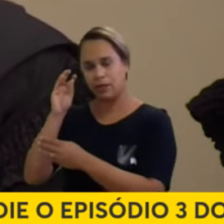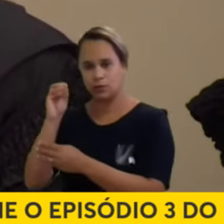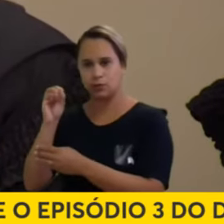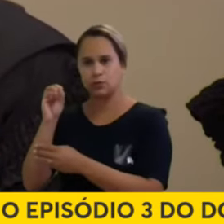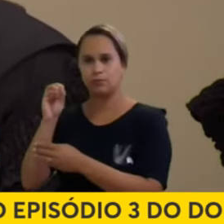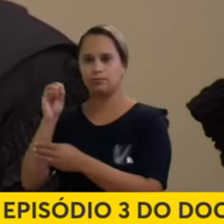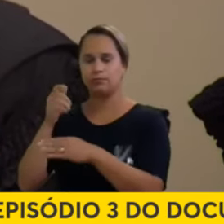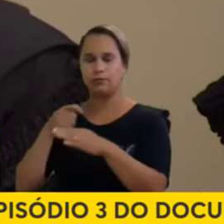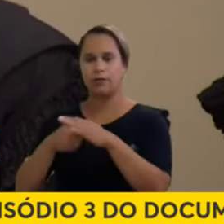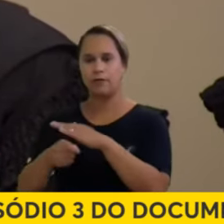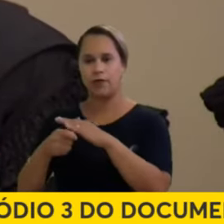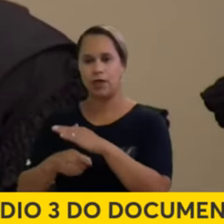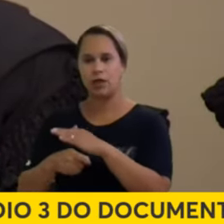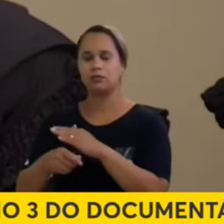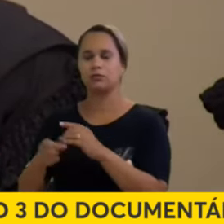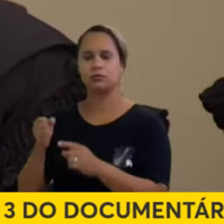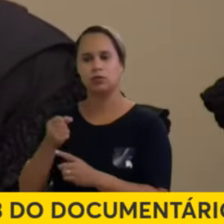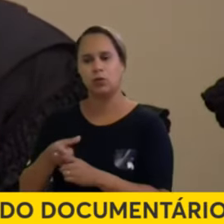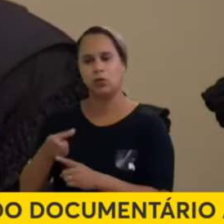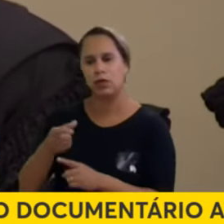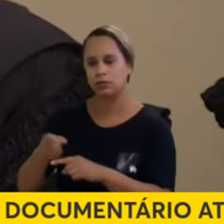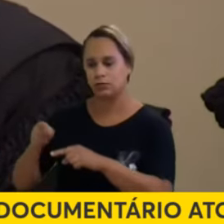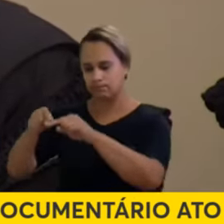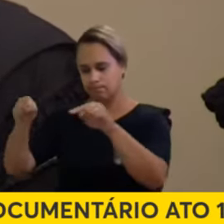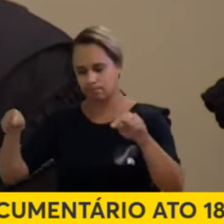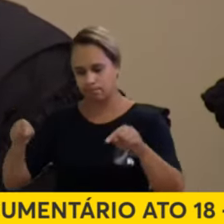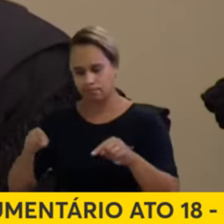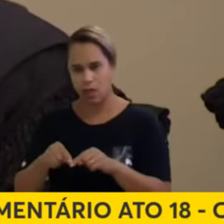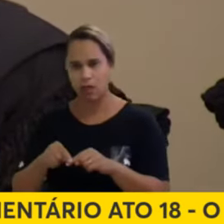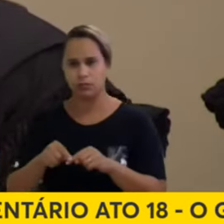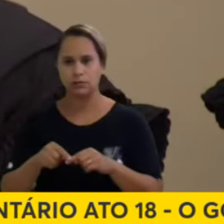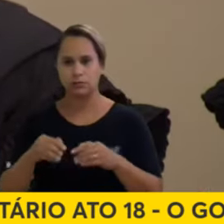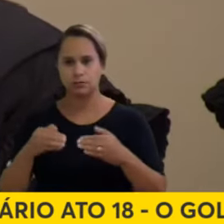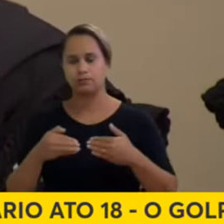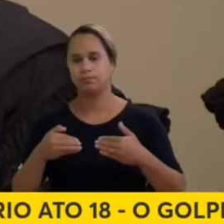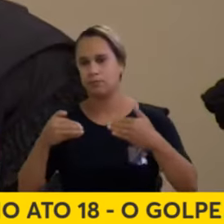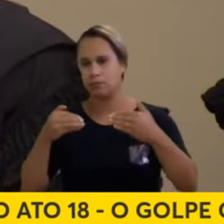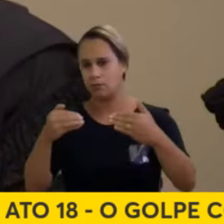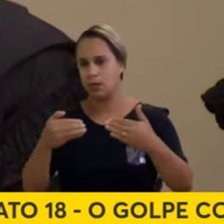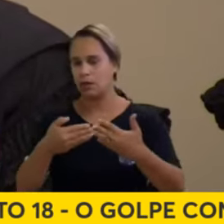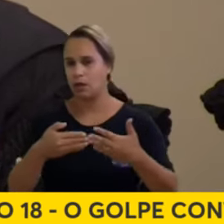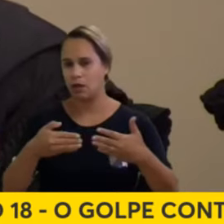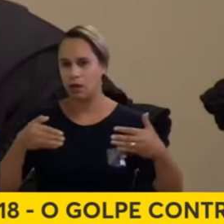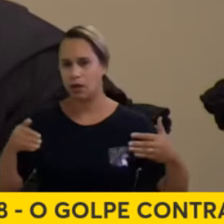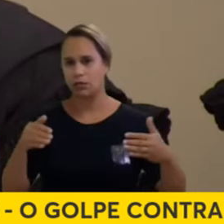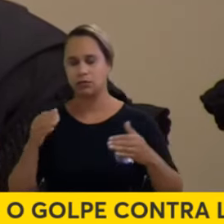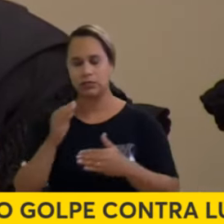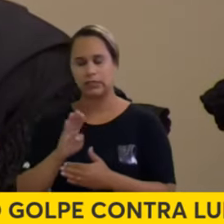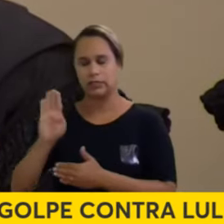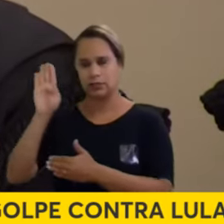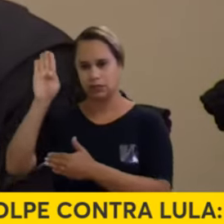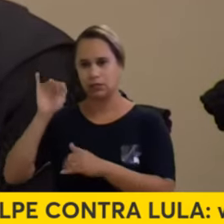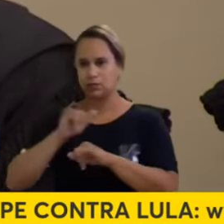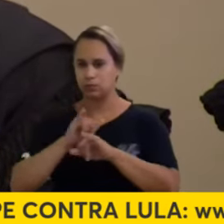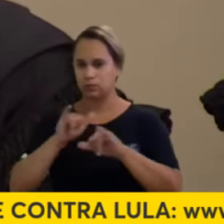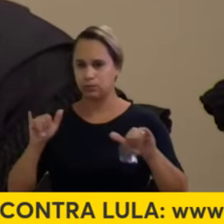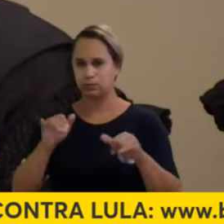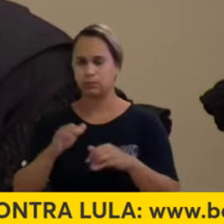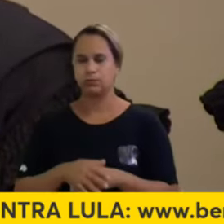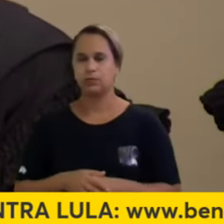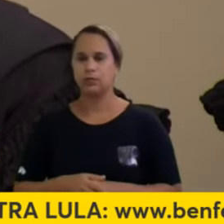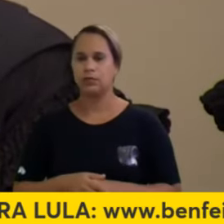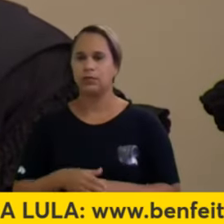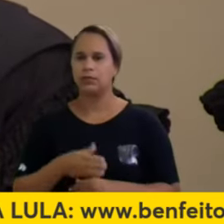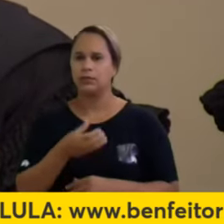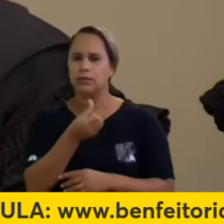sala locação de espaço para lançamento para candidatura serviço audiovisual da empresa technique 69 dias do uso